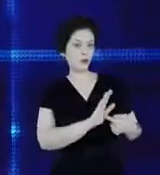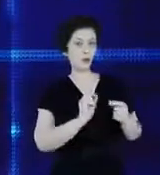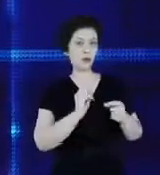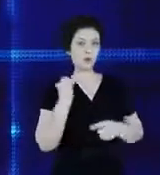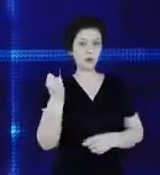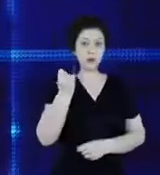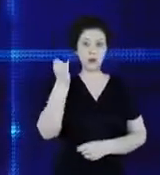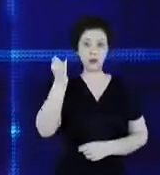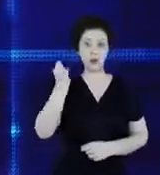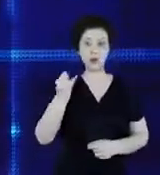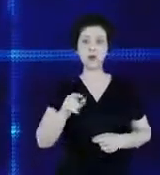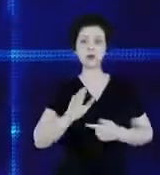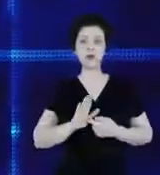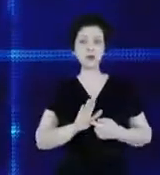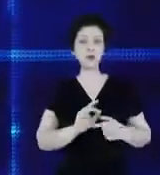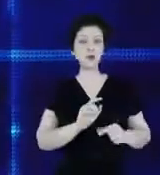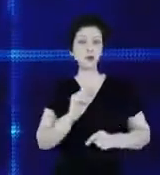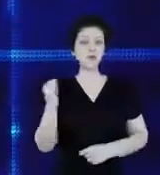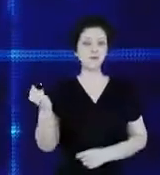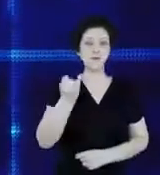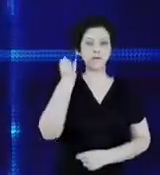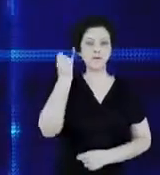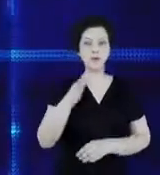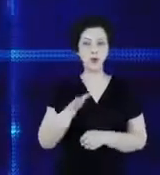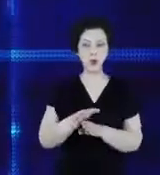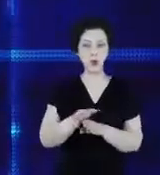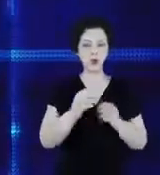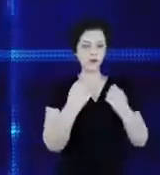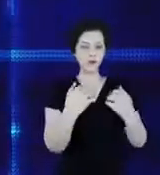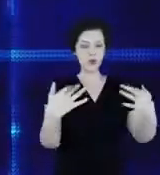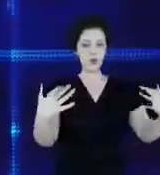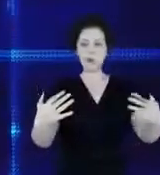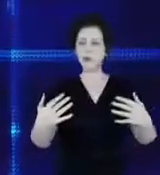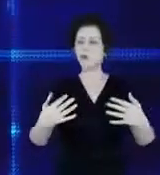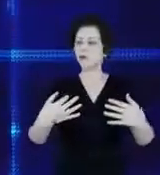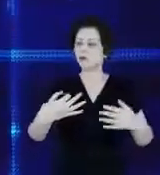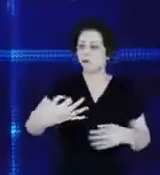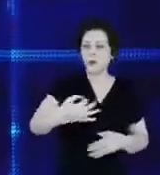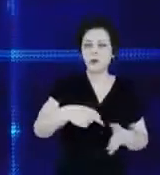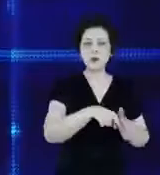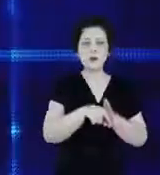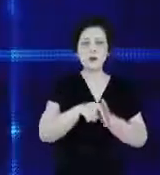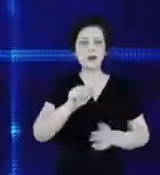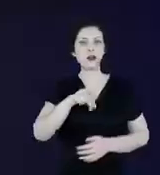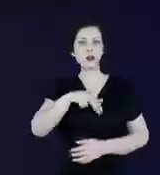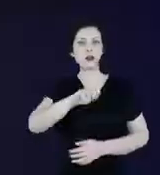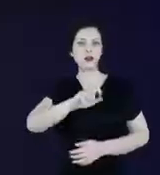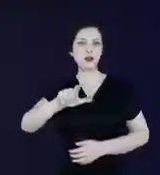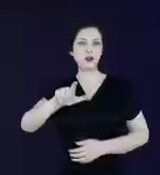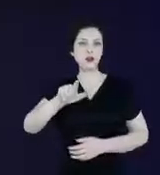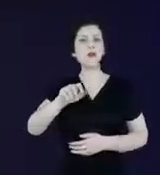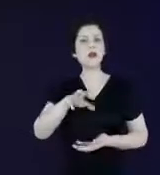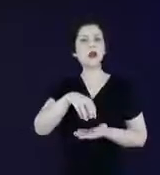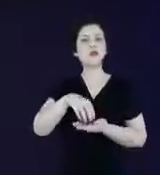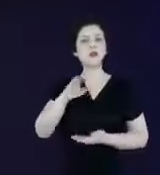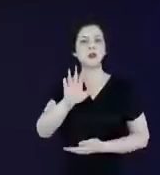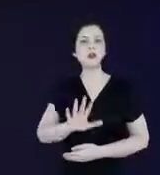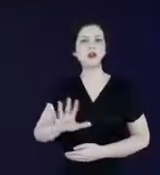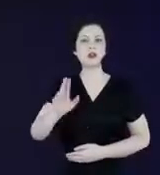que demonstra a importância das consultas públicas que nós realizamos na ANEEL. Uma consulta pública, ela nunca é um